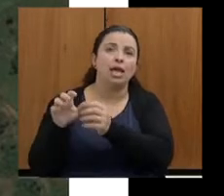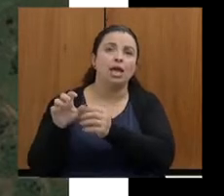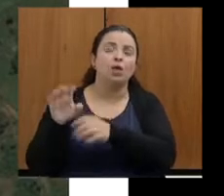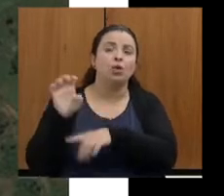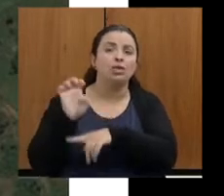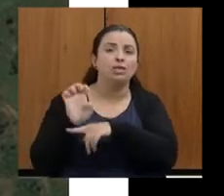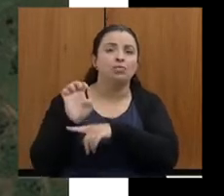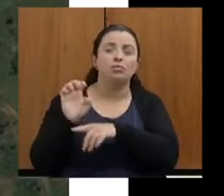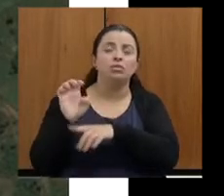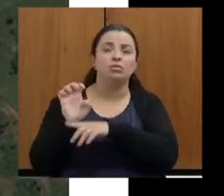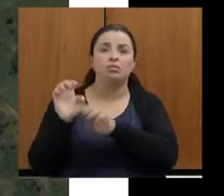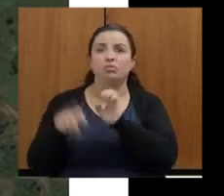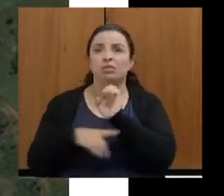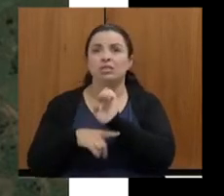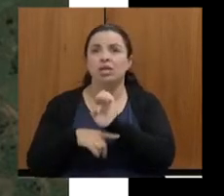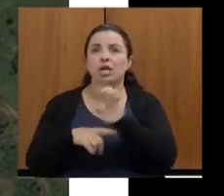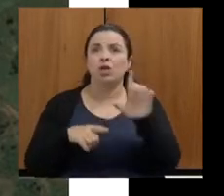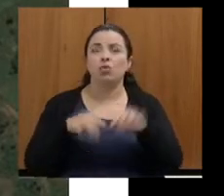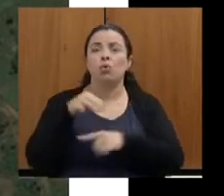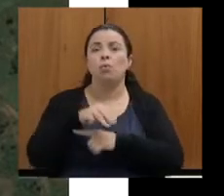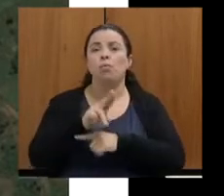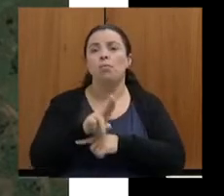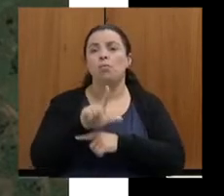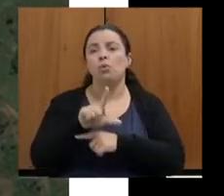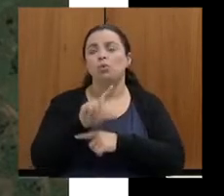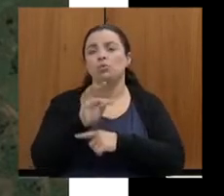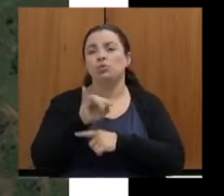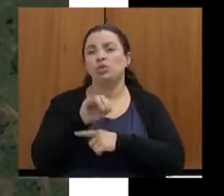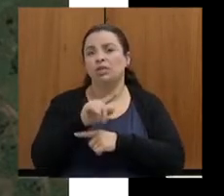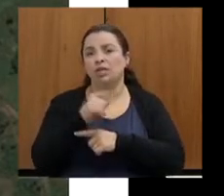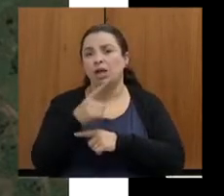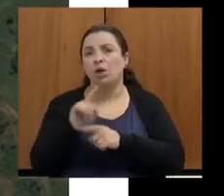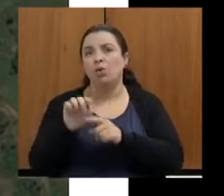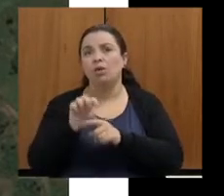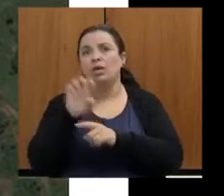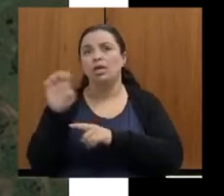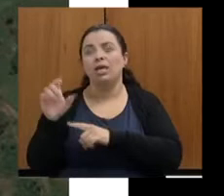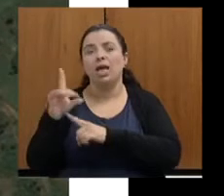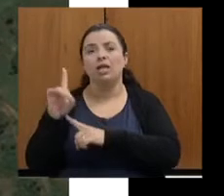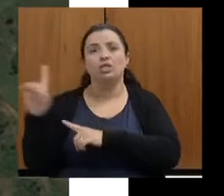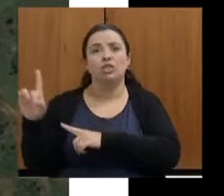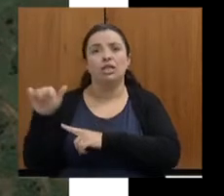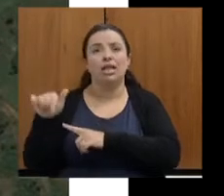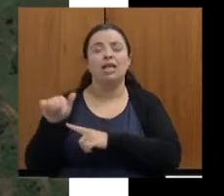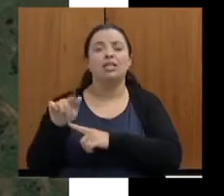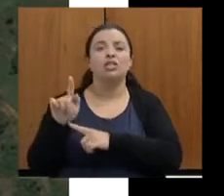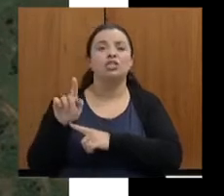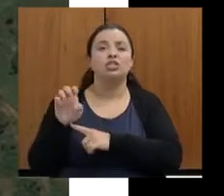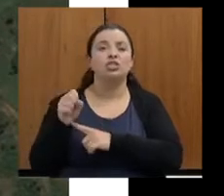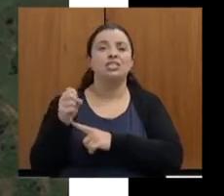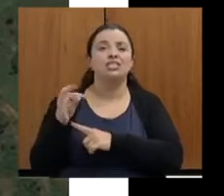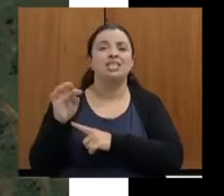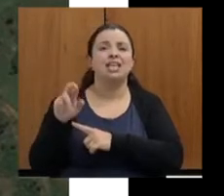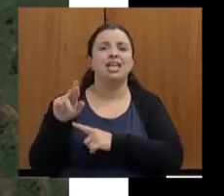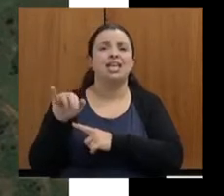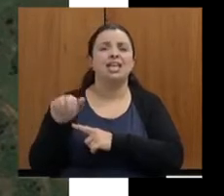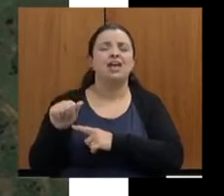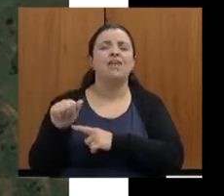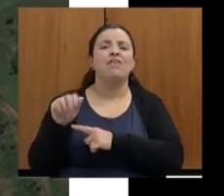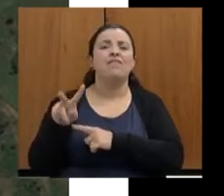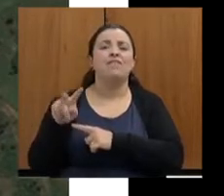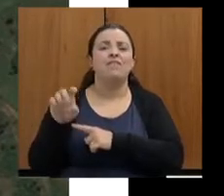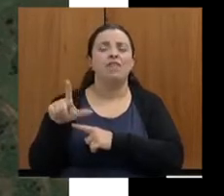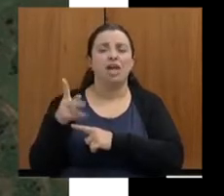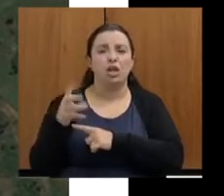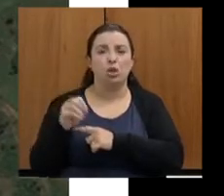esquerdo do gualaxo do Norte e Gesteira velho do lado direito do Galaxy do Norte isso tem sido usado pelas empresas para dizer